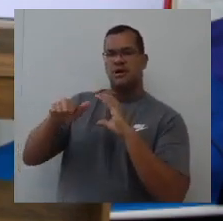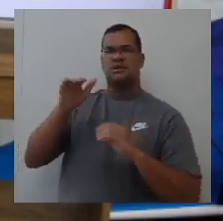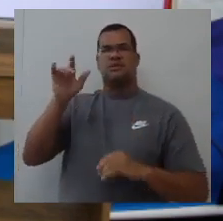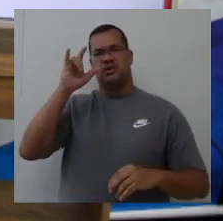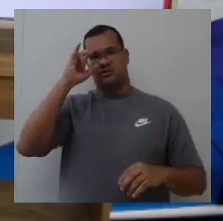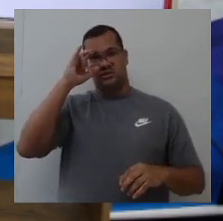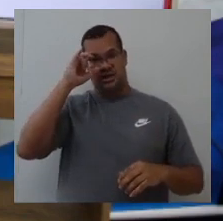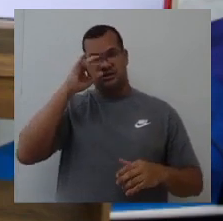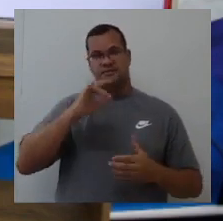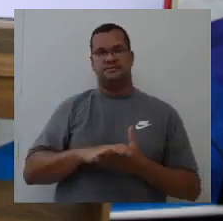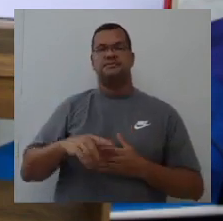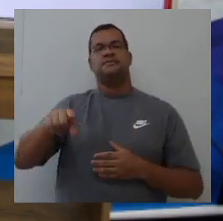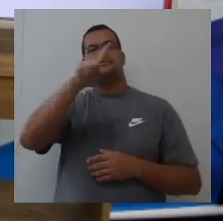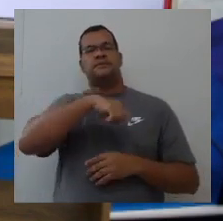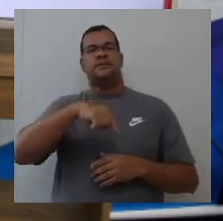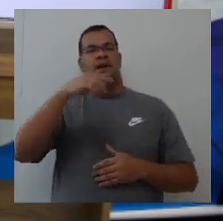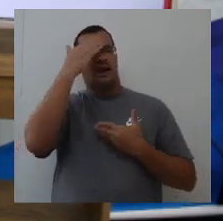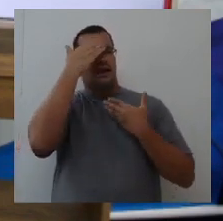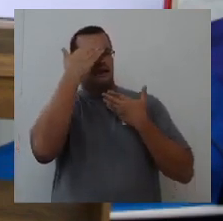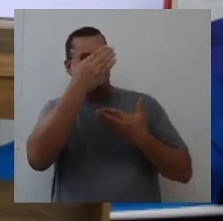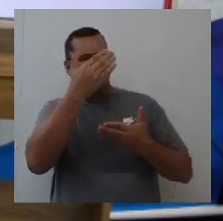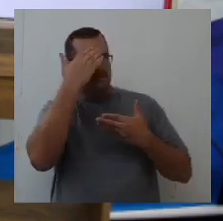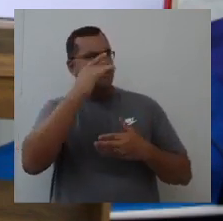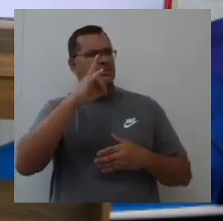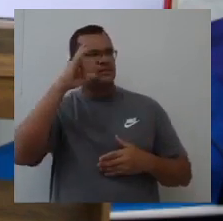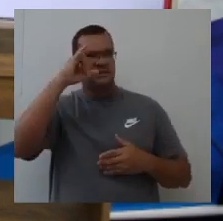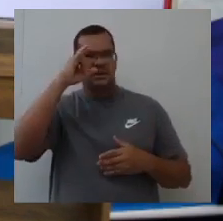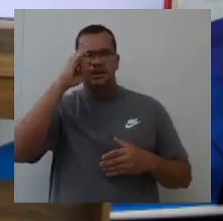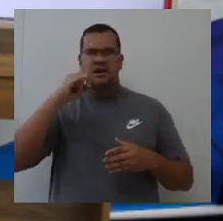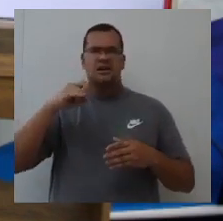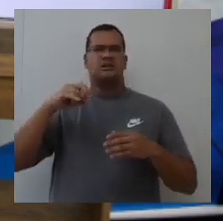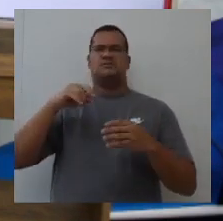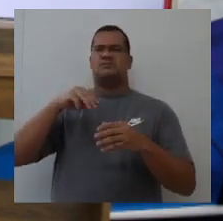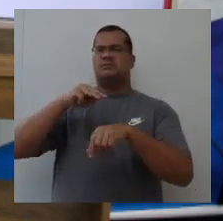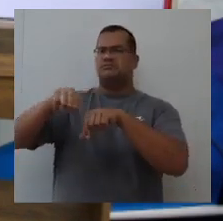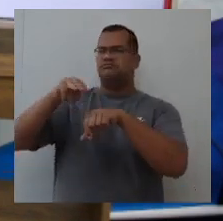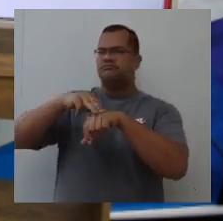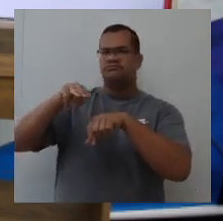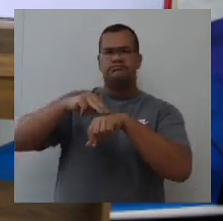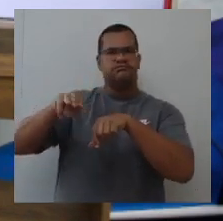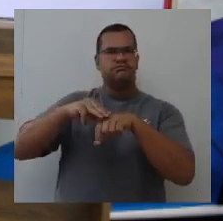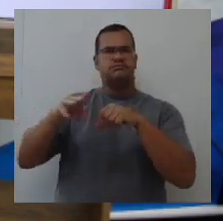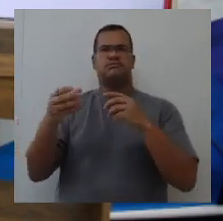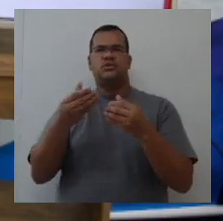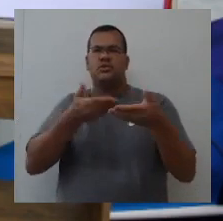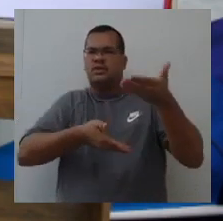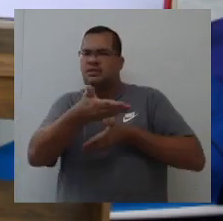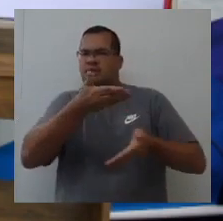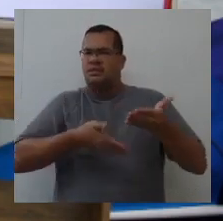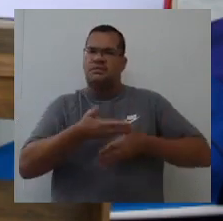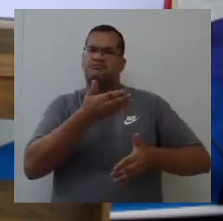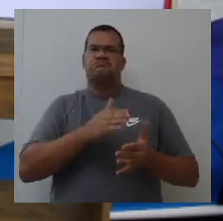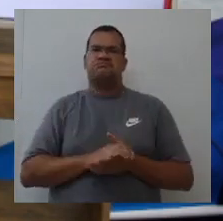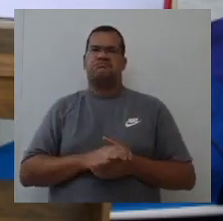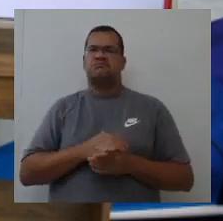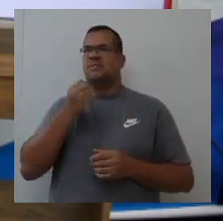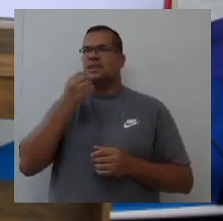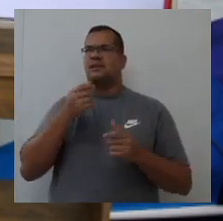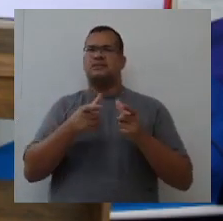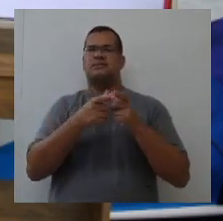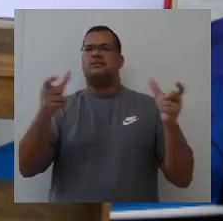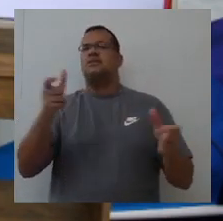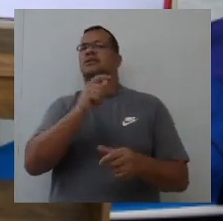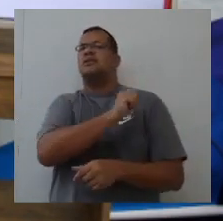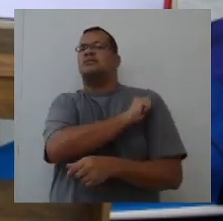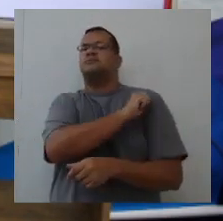Quero agradecer a todos os alunos que estão mandando lá no Instagram um monte de mensagem. Tá muito massa, muita interação. Boa parte dos